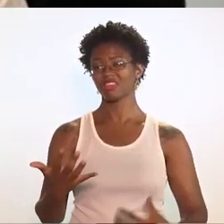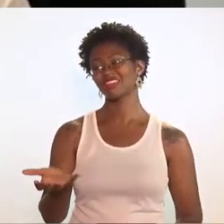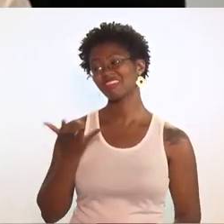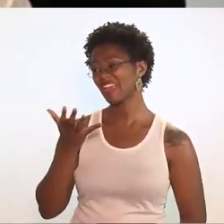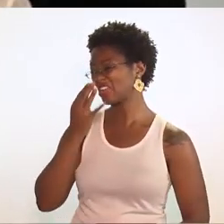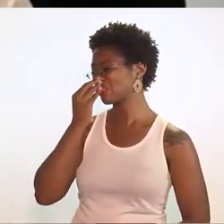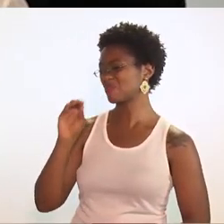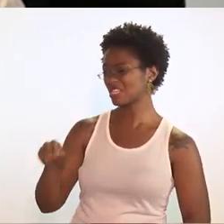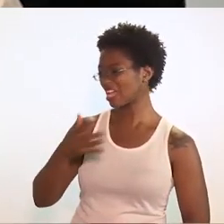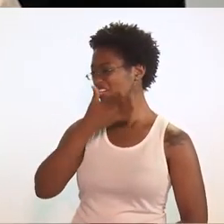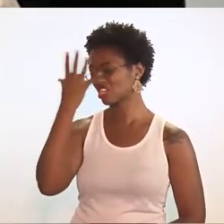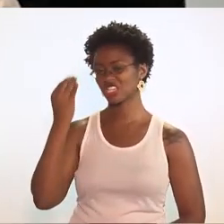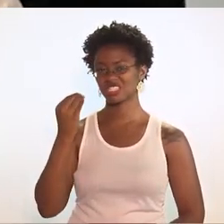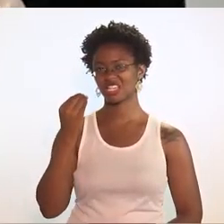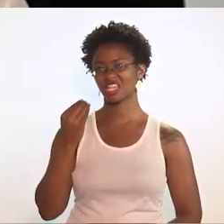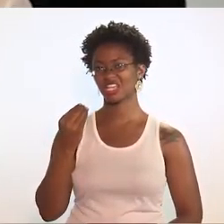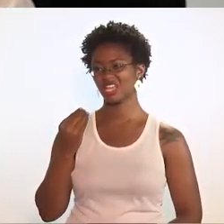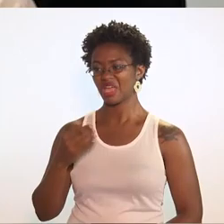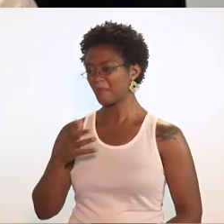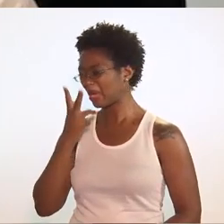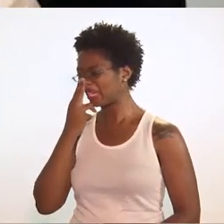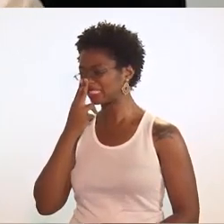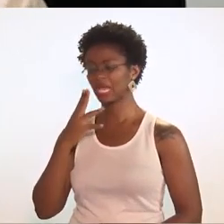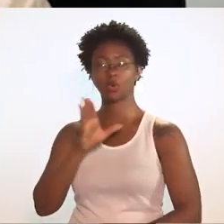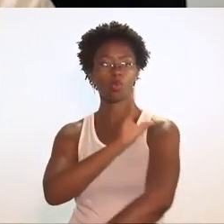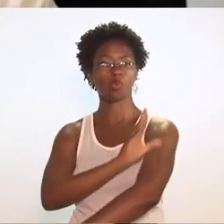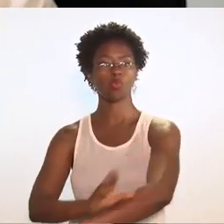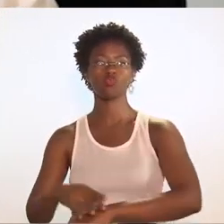é que a gente está sempre, sempre também